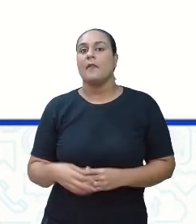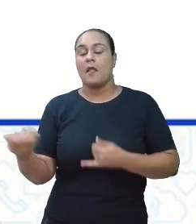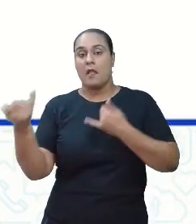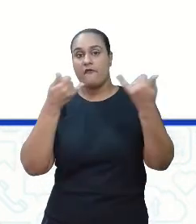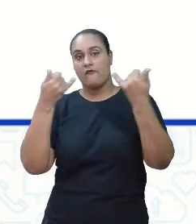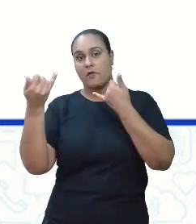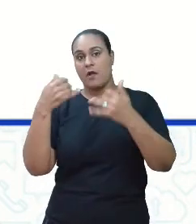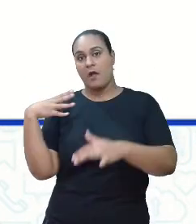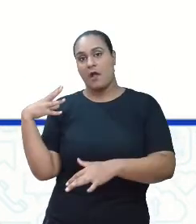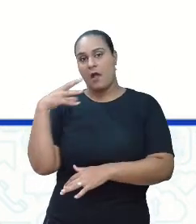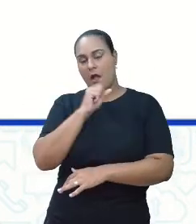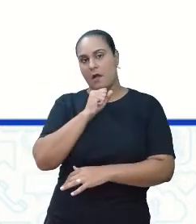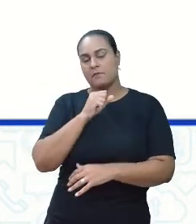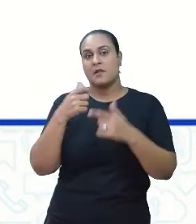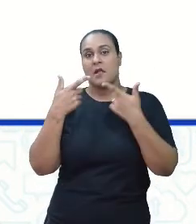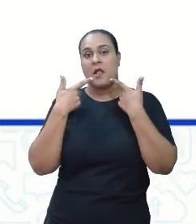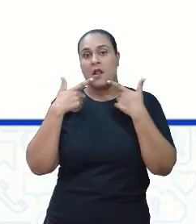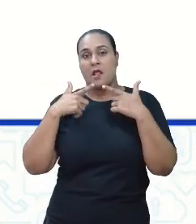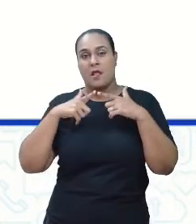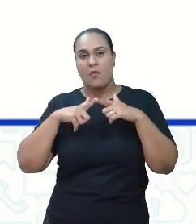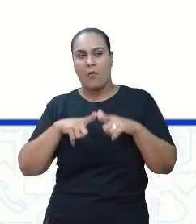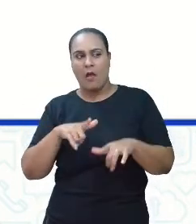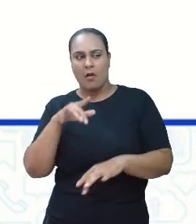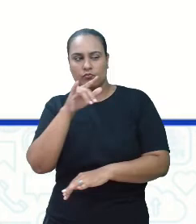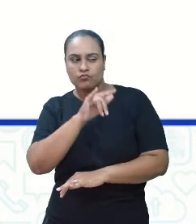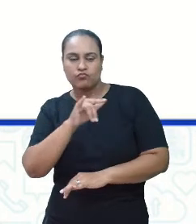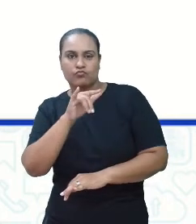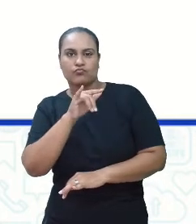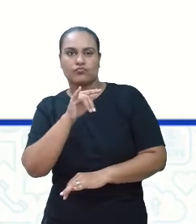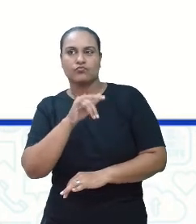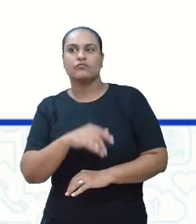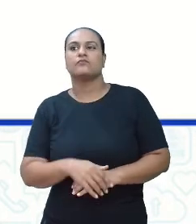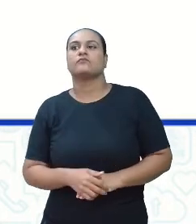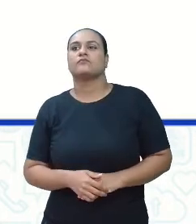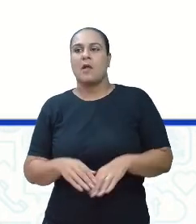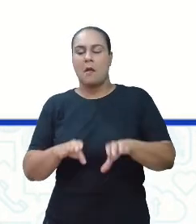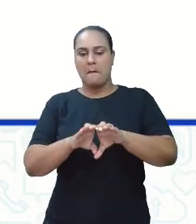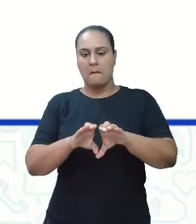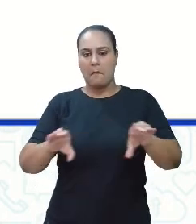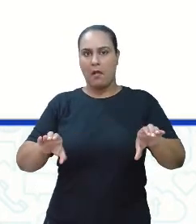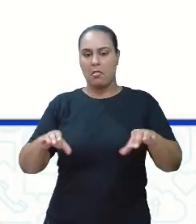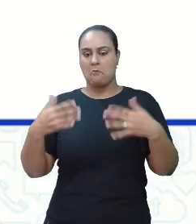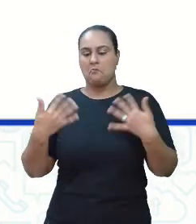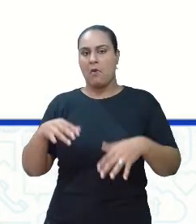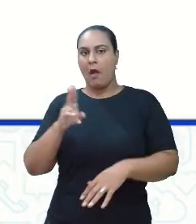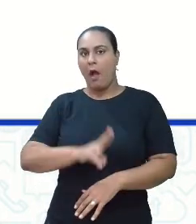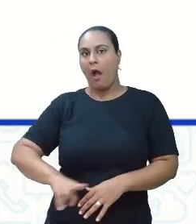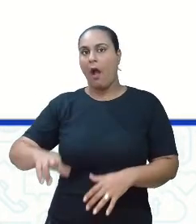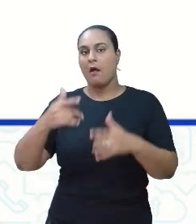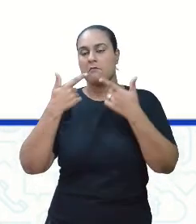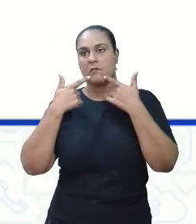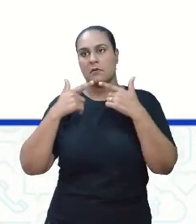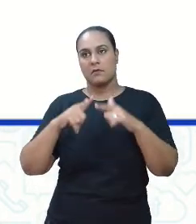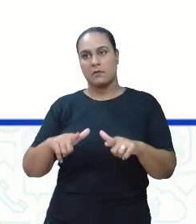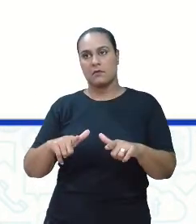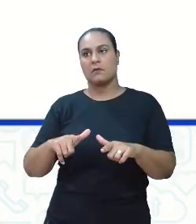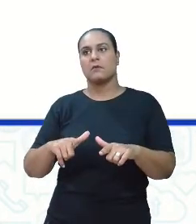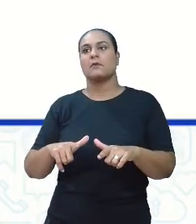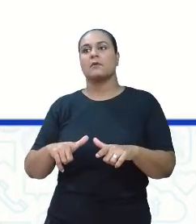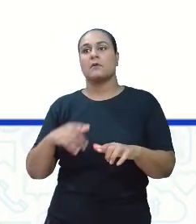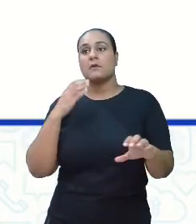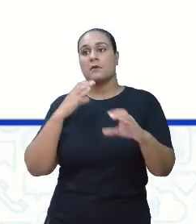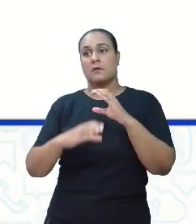Informação rápida, linguagem atrativa, alto padrão de uso da linguagem,